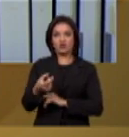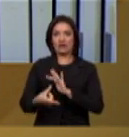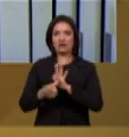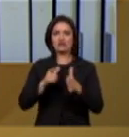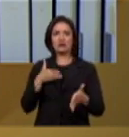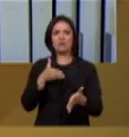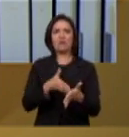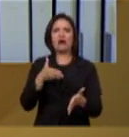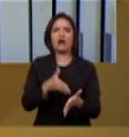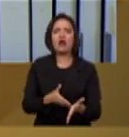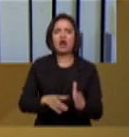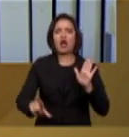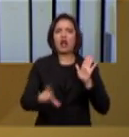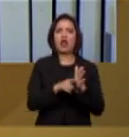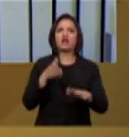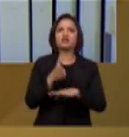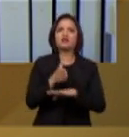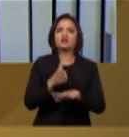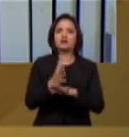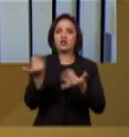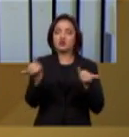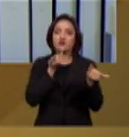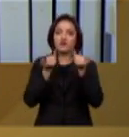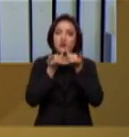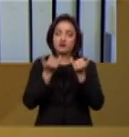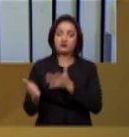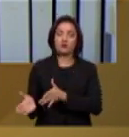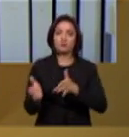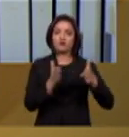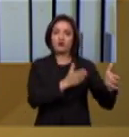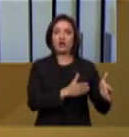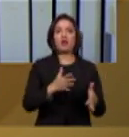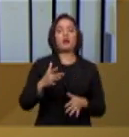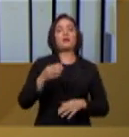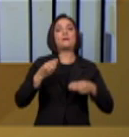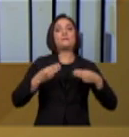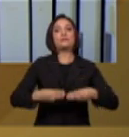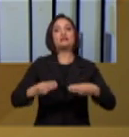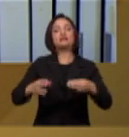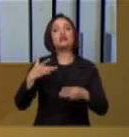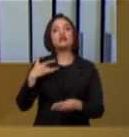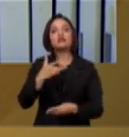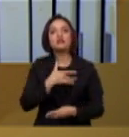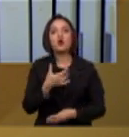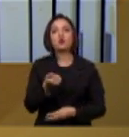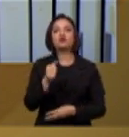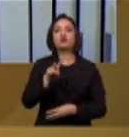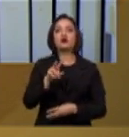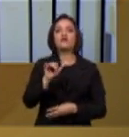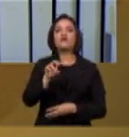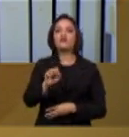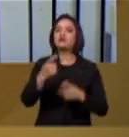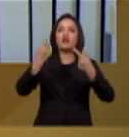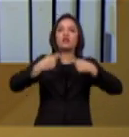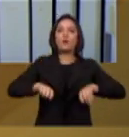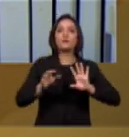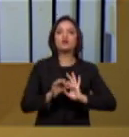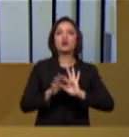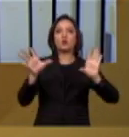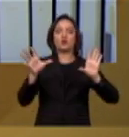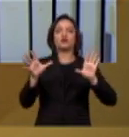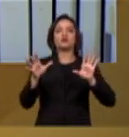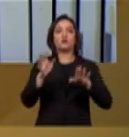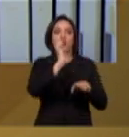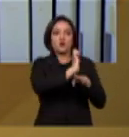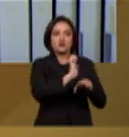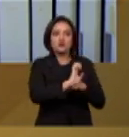à informação. Dispensa da autorização do Ministério da Saúde ou da Anvisa para que os estados e os municípios, no âmbito de